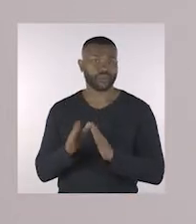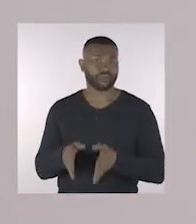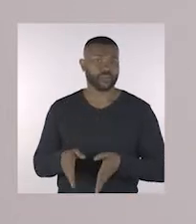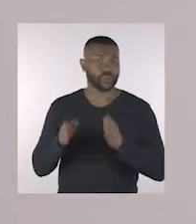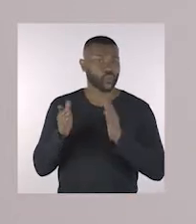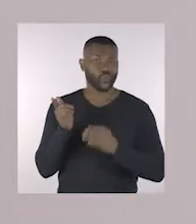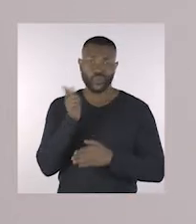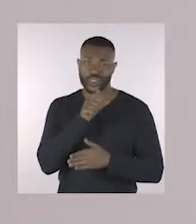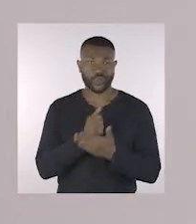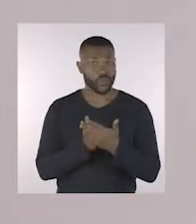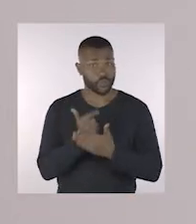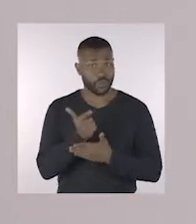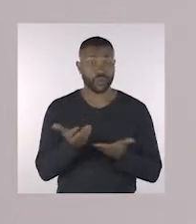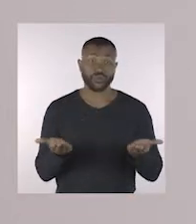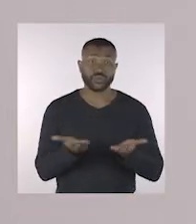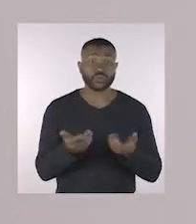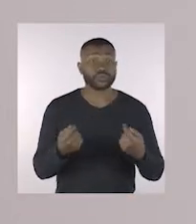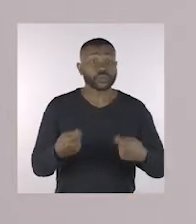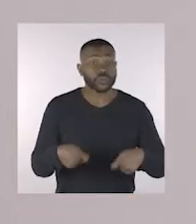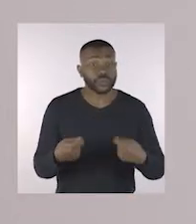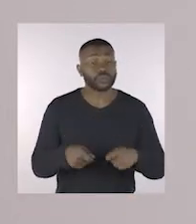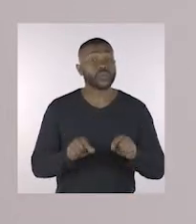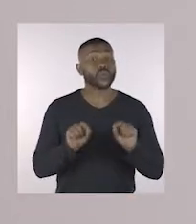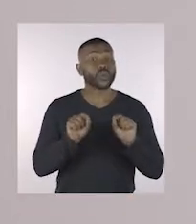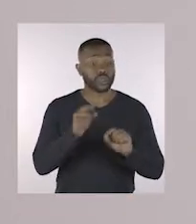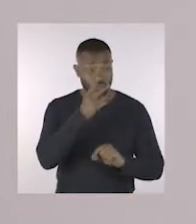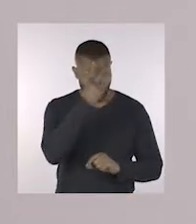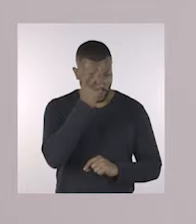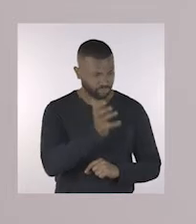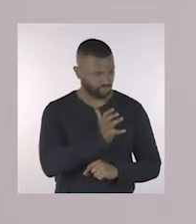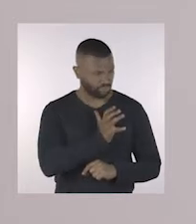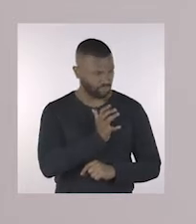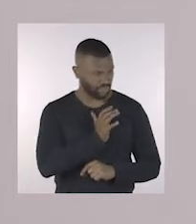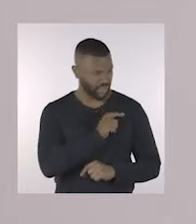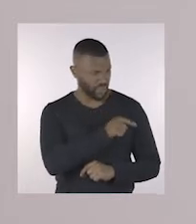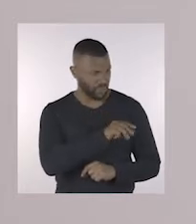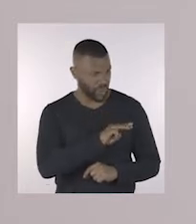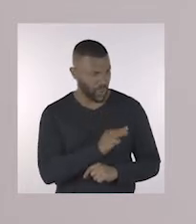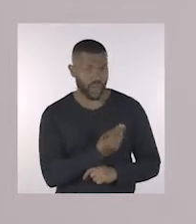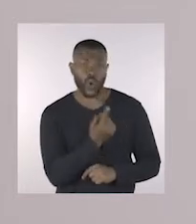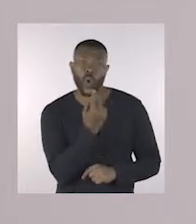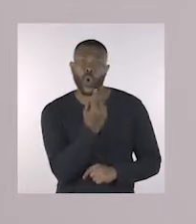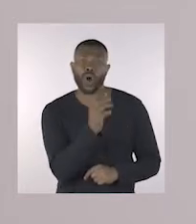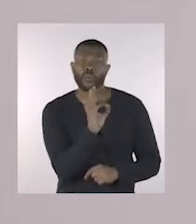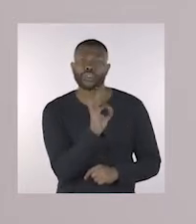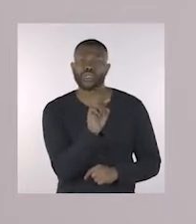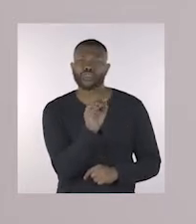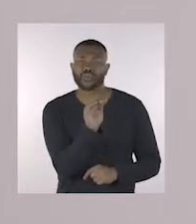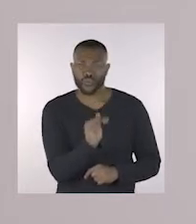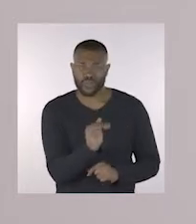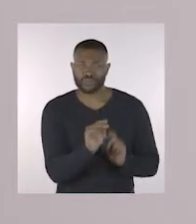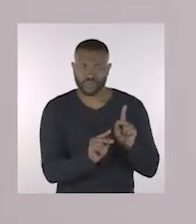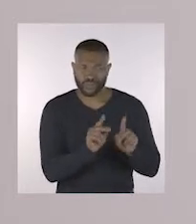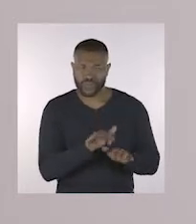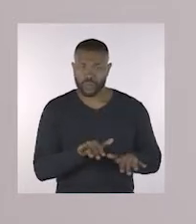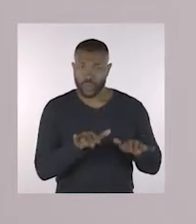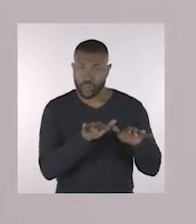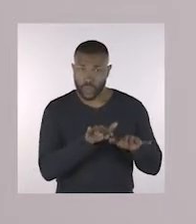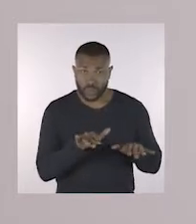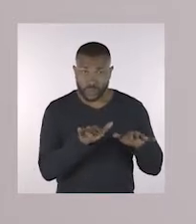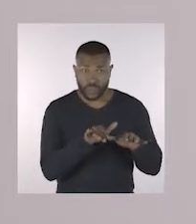comprar uma casa ou um apartamento então a gente precisa tirar dos que tem muito que é menos de um por cento